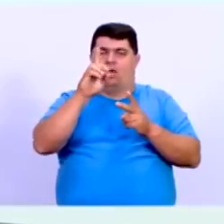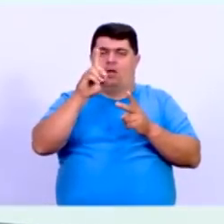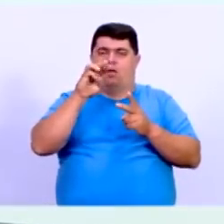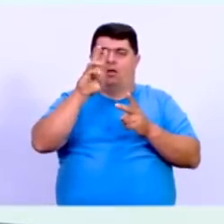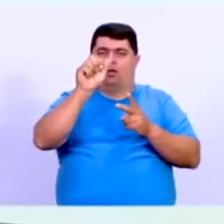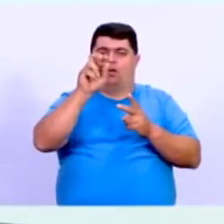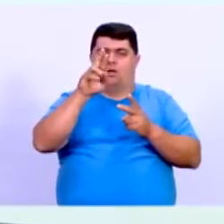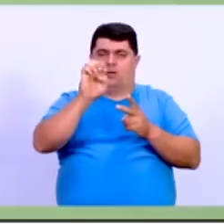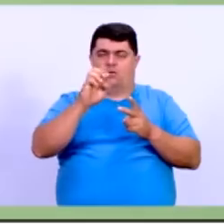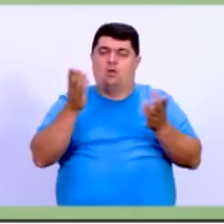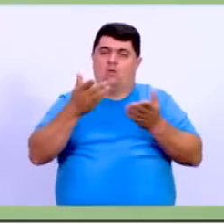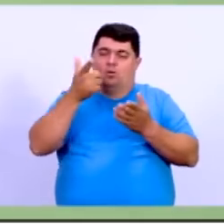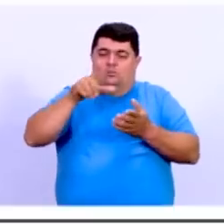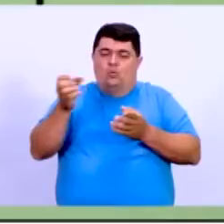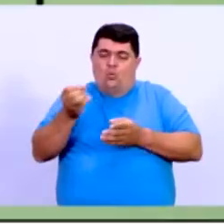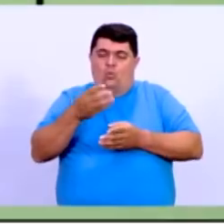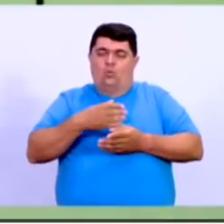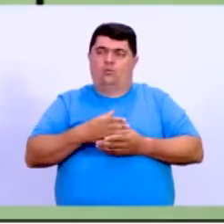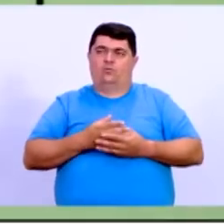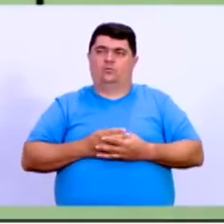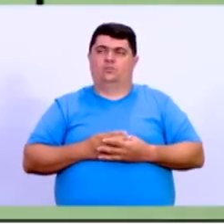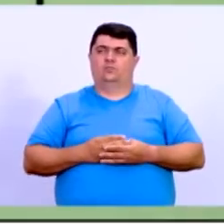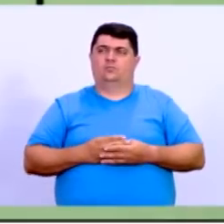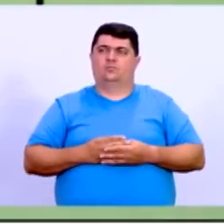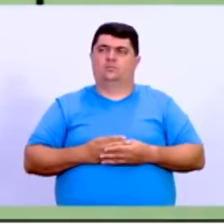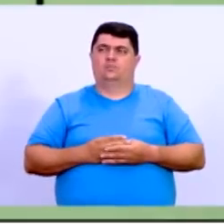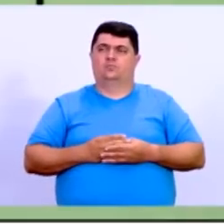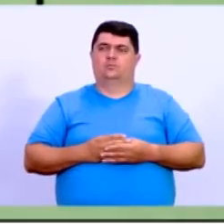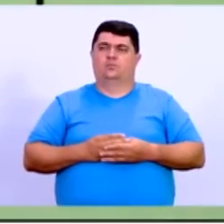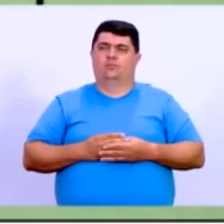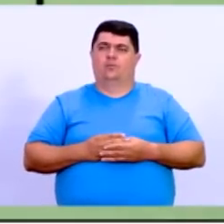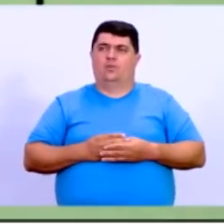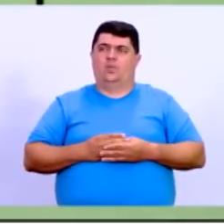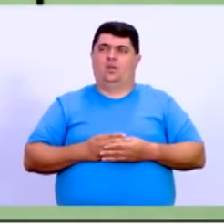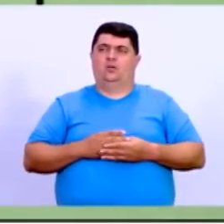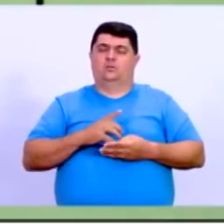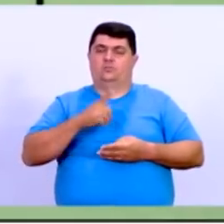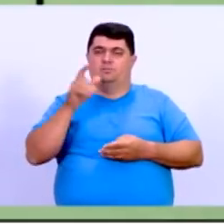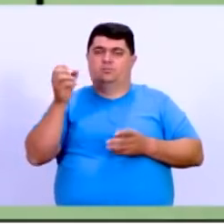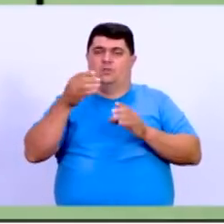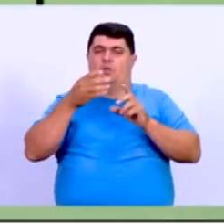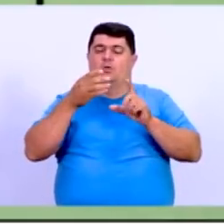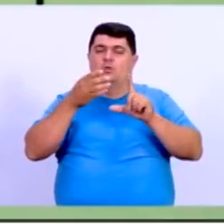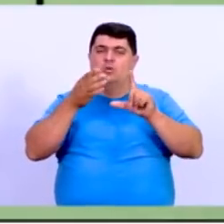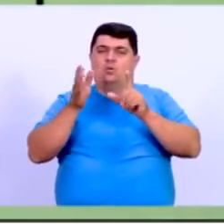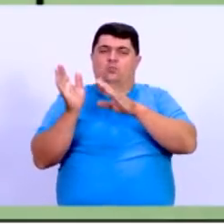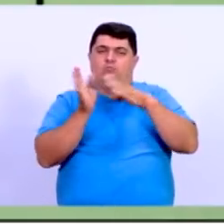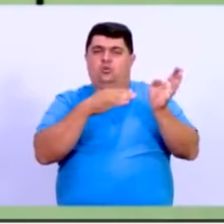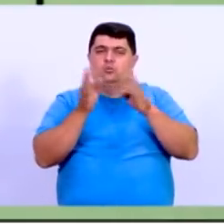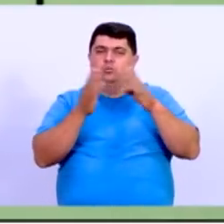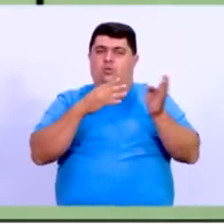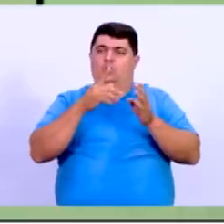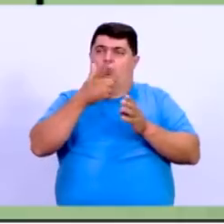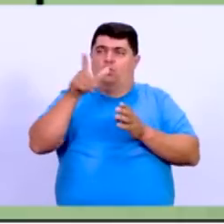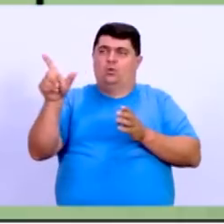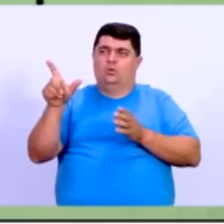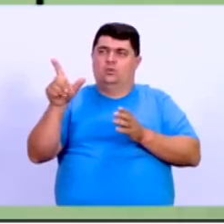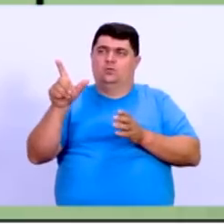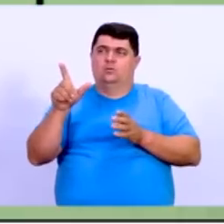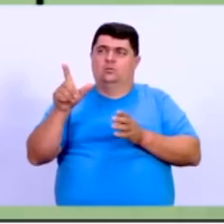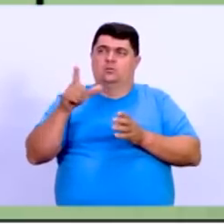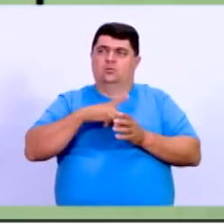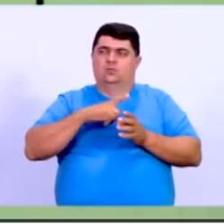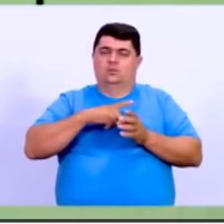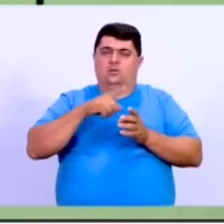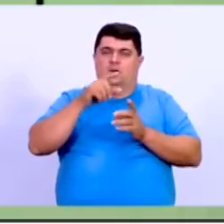aqui comigo para a próxima etapa, olha só. Olha aí, mais um slide para poder reforçar a questão do recurso, olha aí, ó.